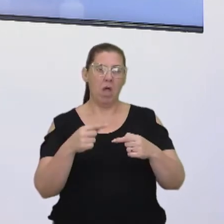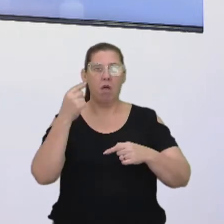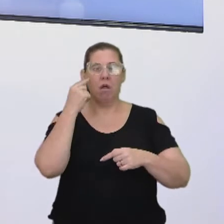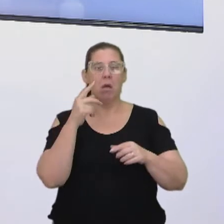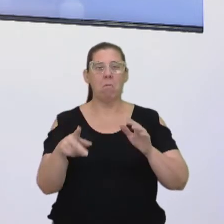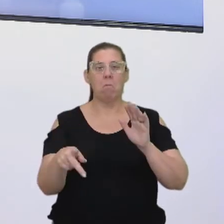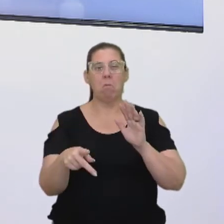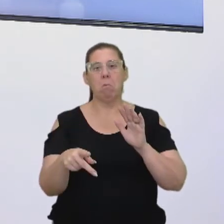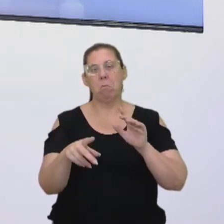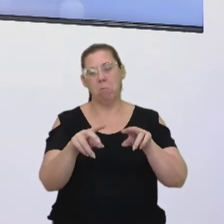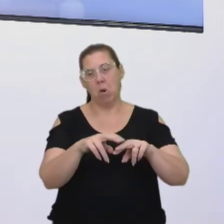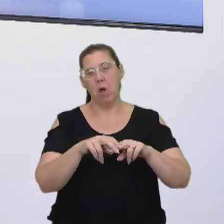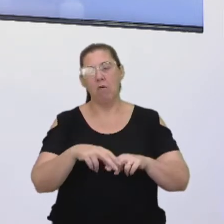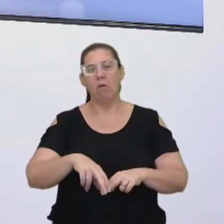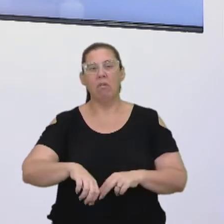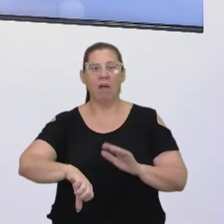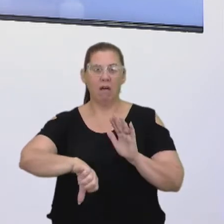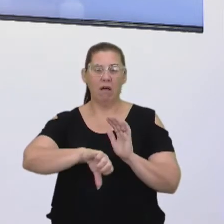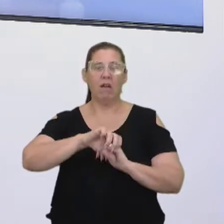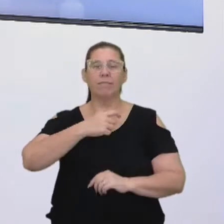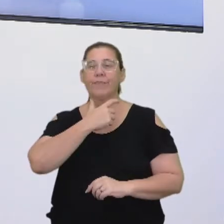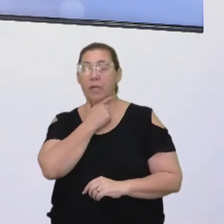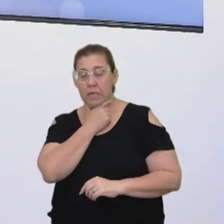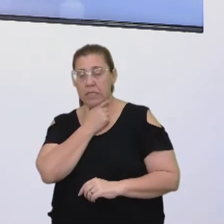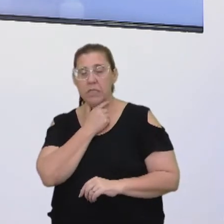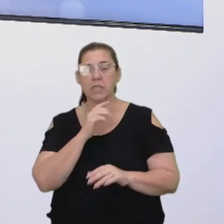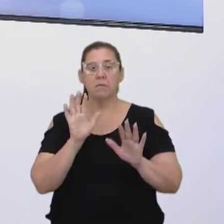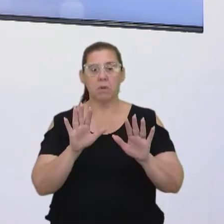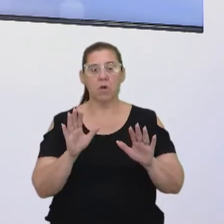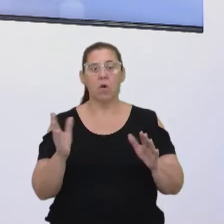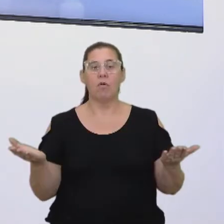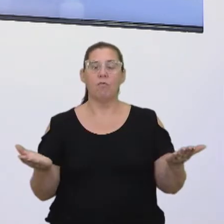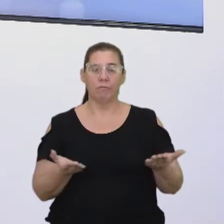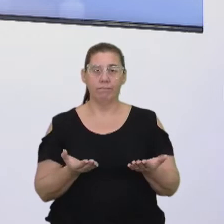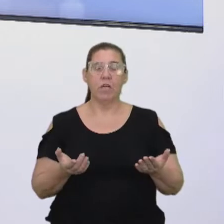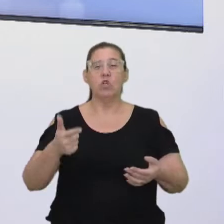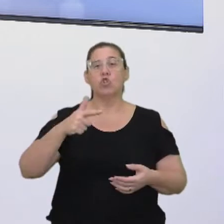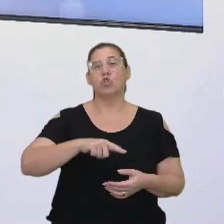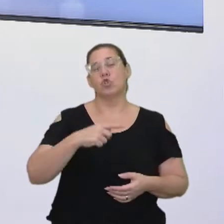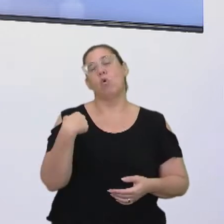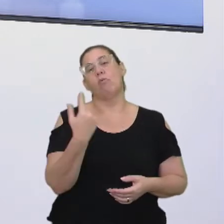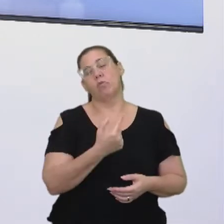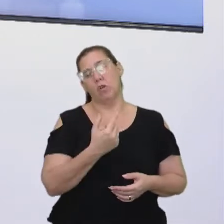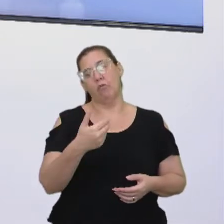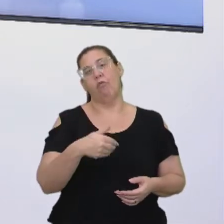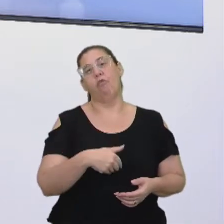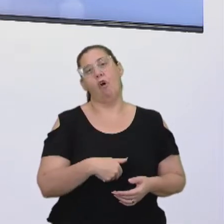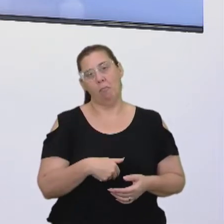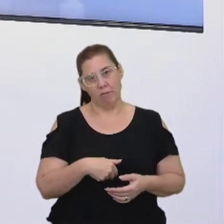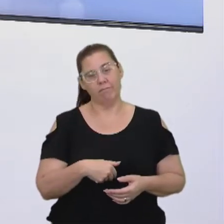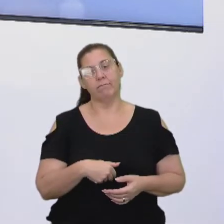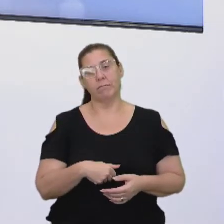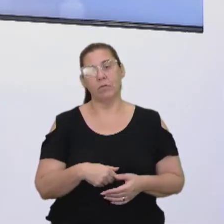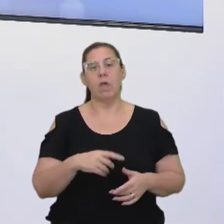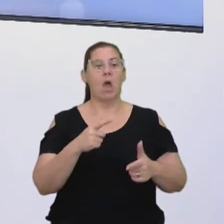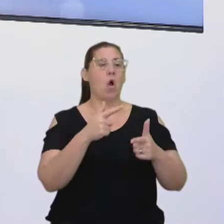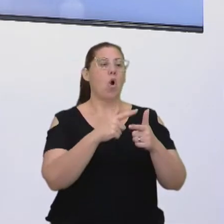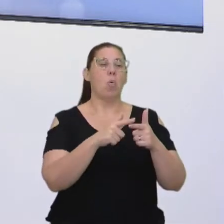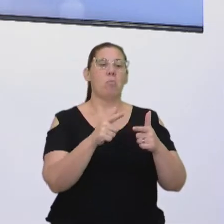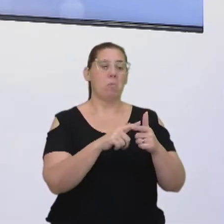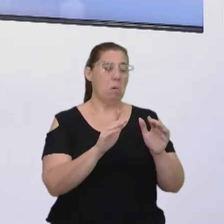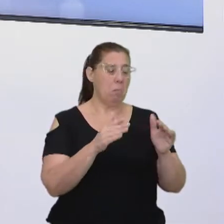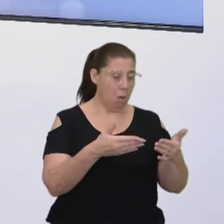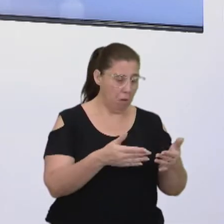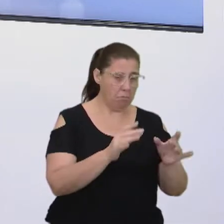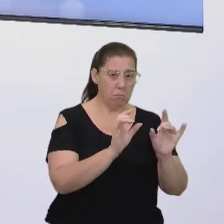E hoje a gente também pode dizer que voltamos para o mapa da fome? É óbvio, a gente não pode dizer que é um problema específico